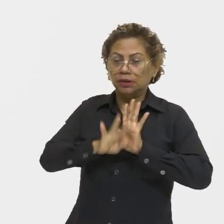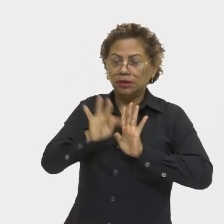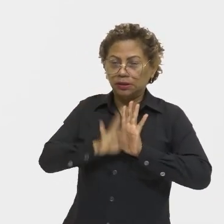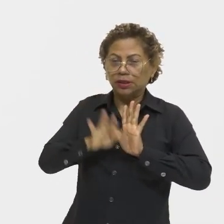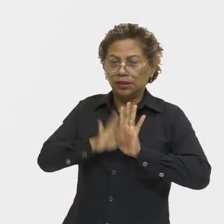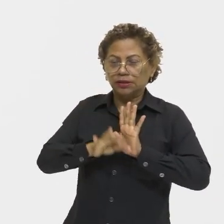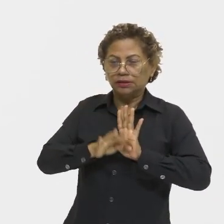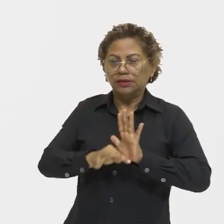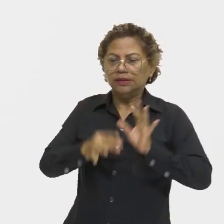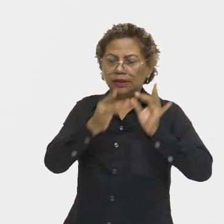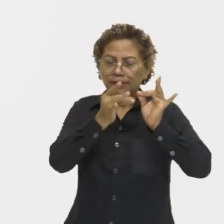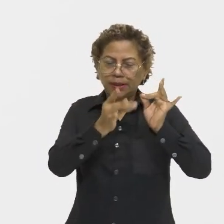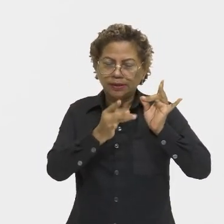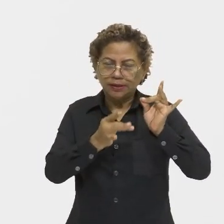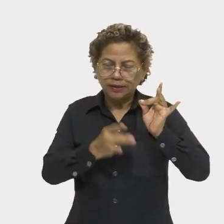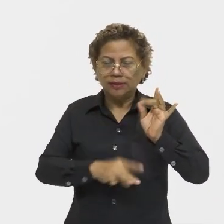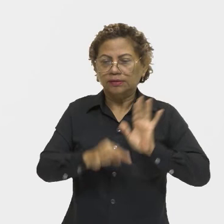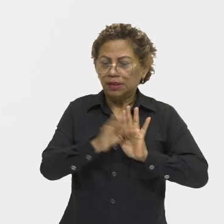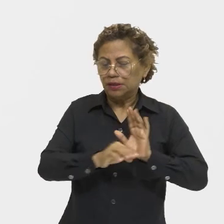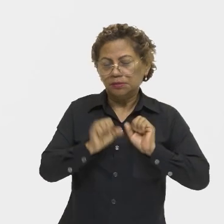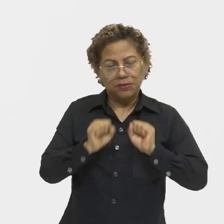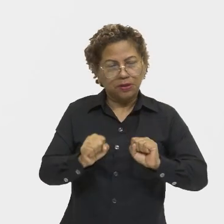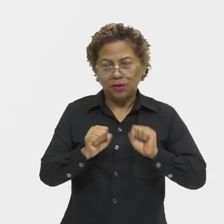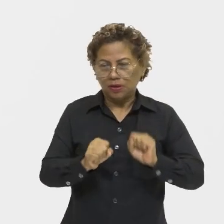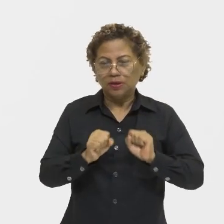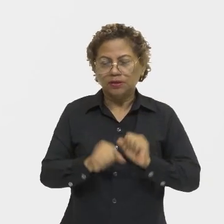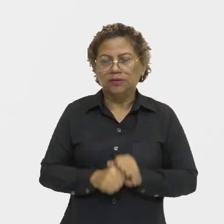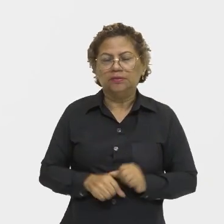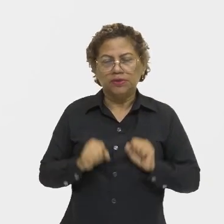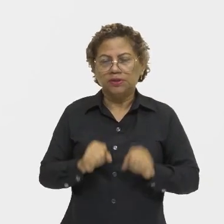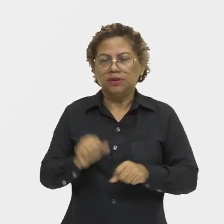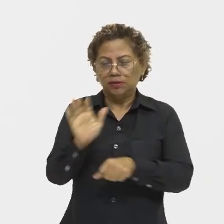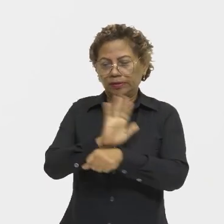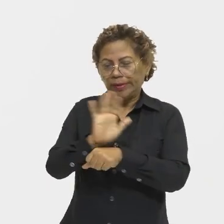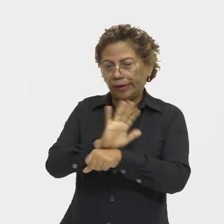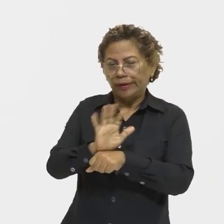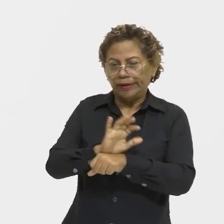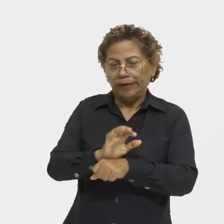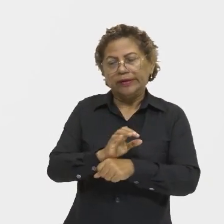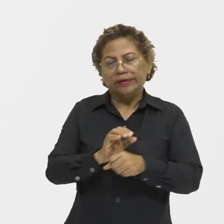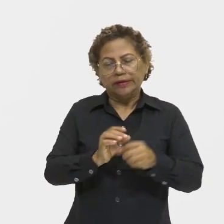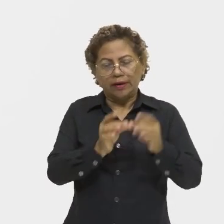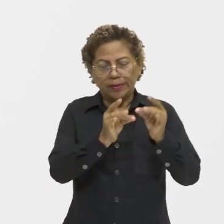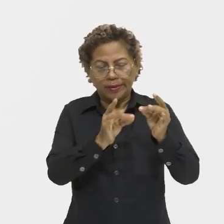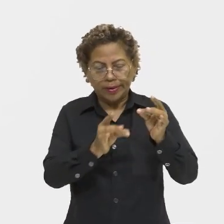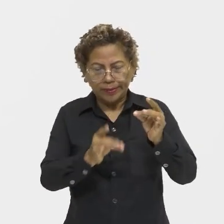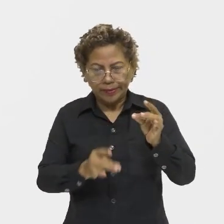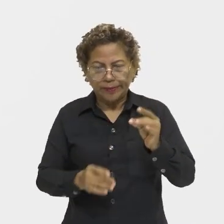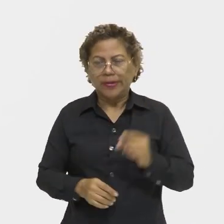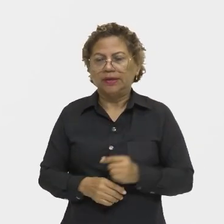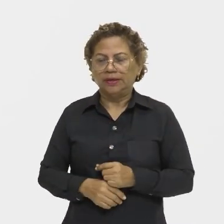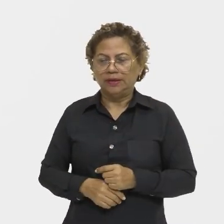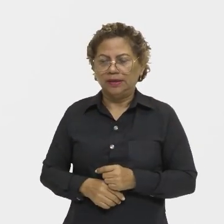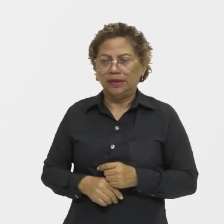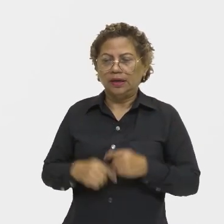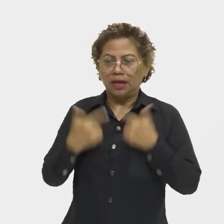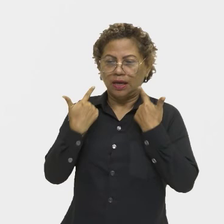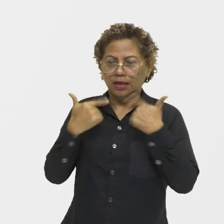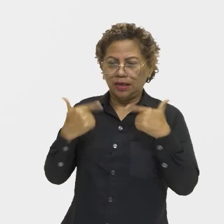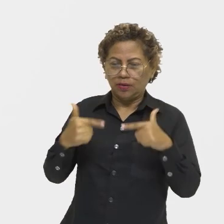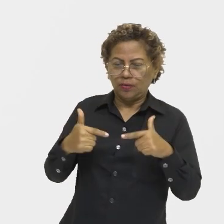a linguagem textual ou um documentário cinematográfico que fala sobre a linguagem do cinema. São alguns